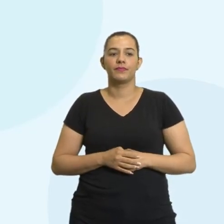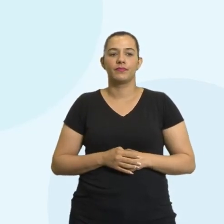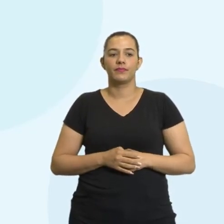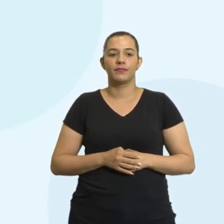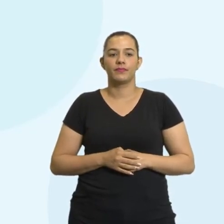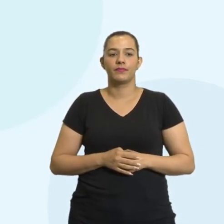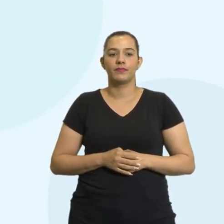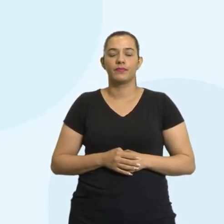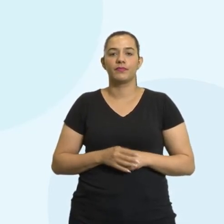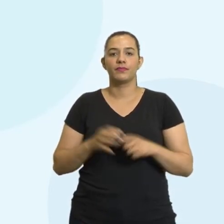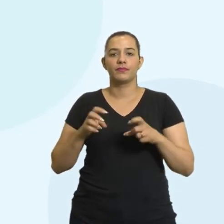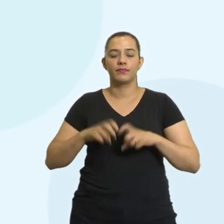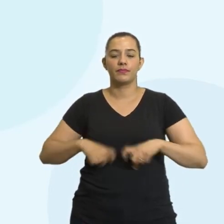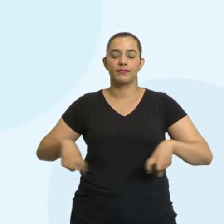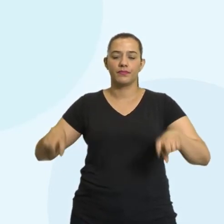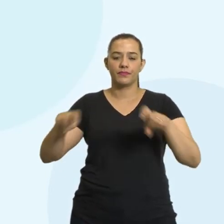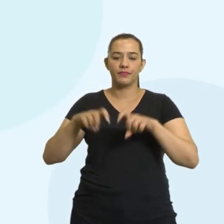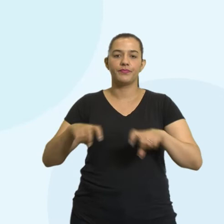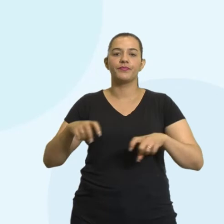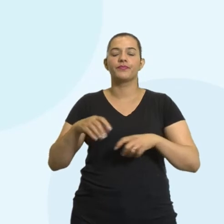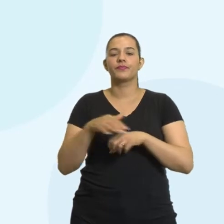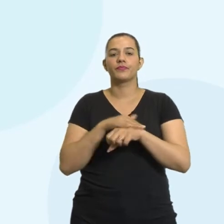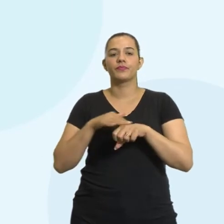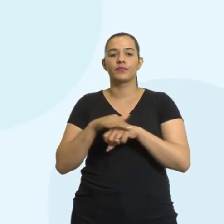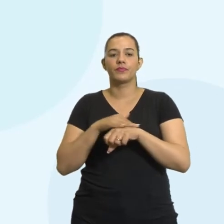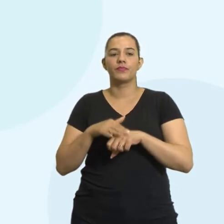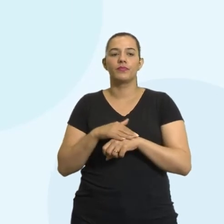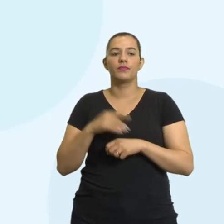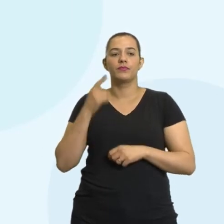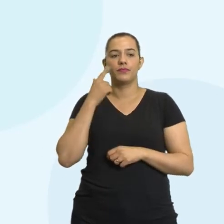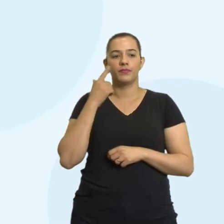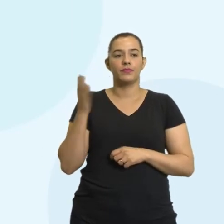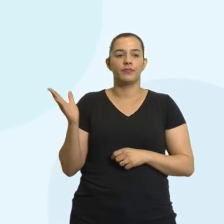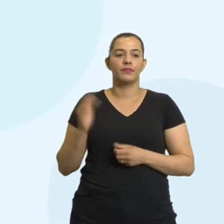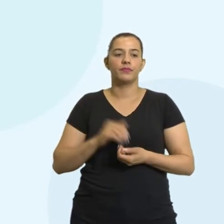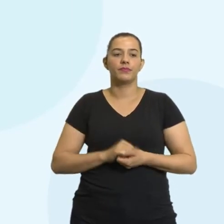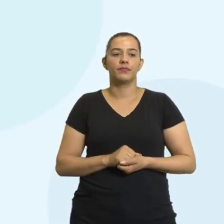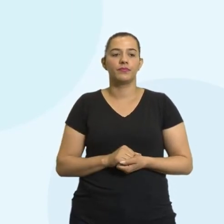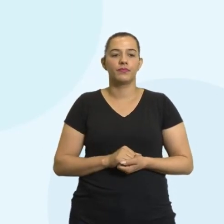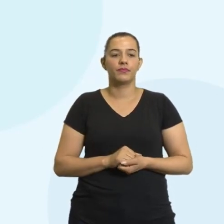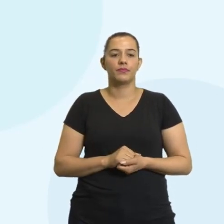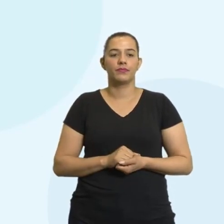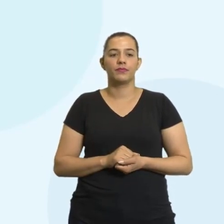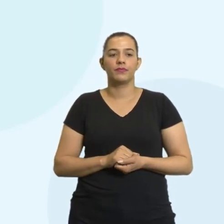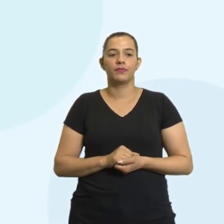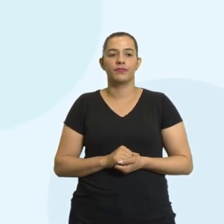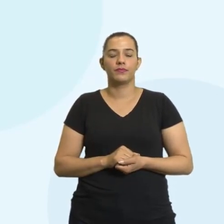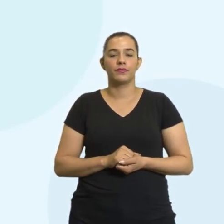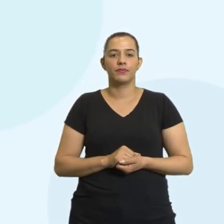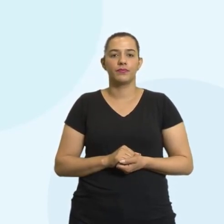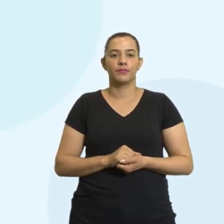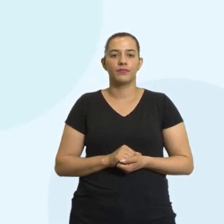tem aí a roda de conversa, pode passar o slide, por gentileza. Isso.